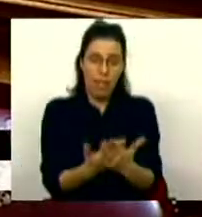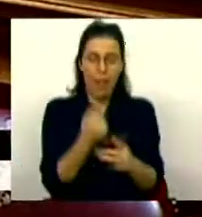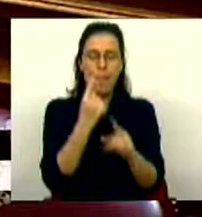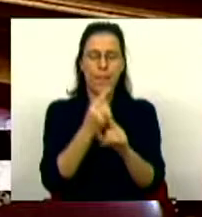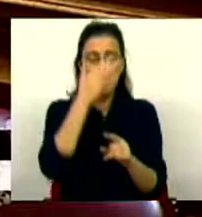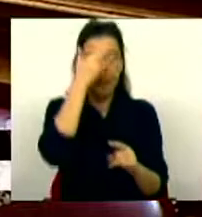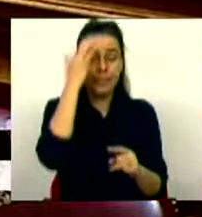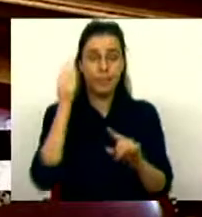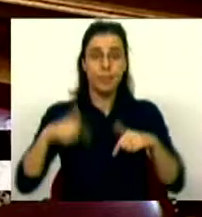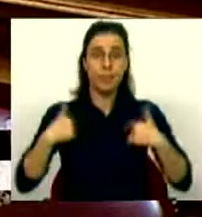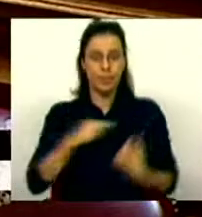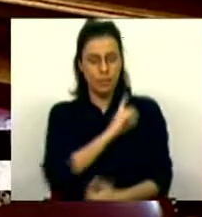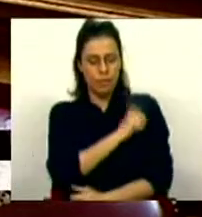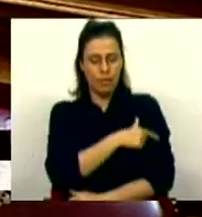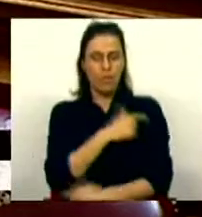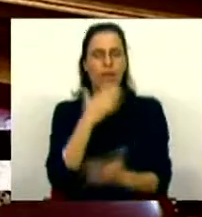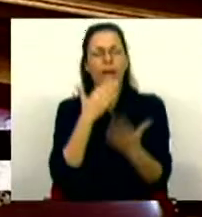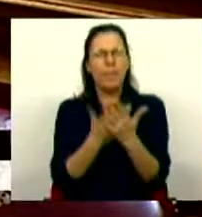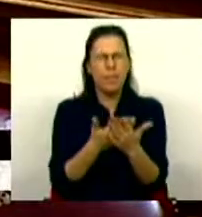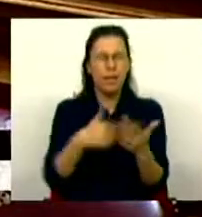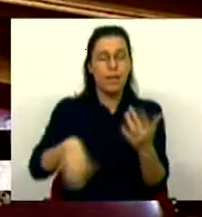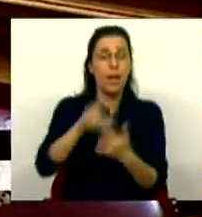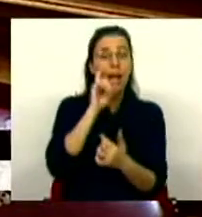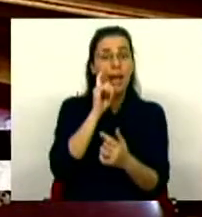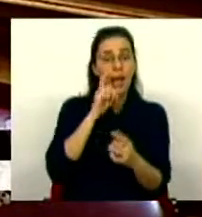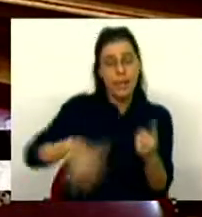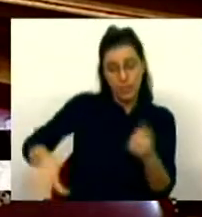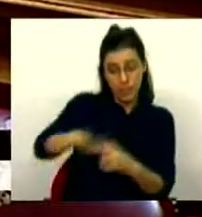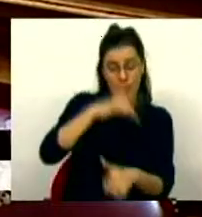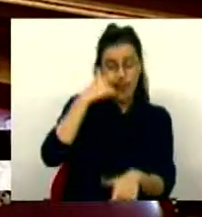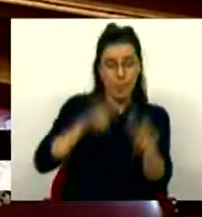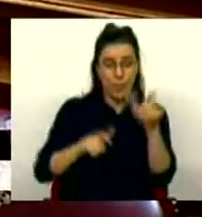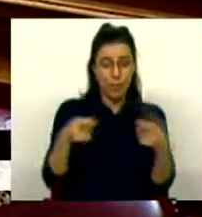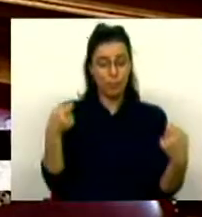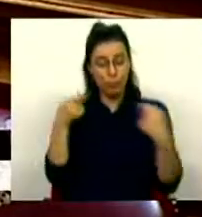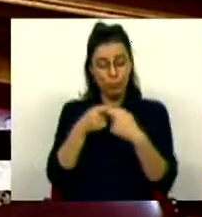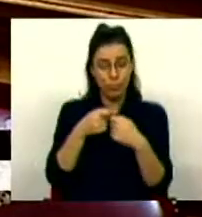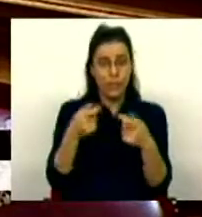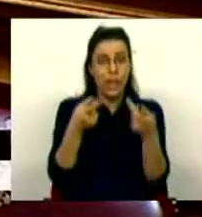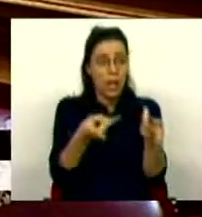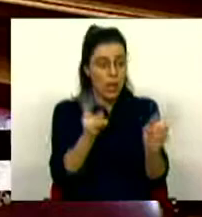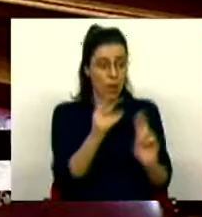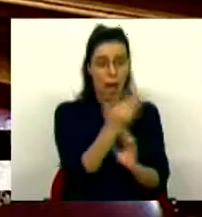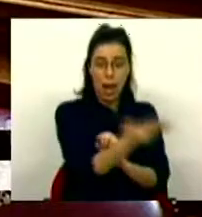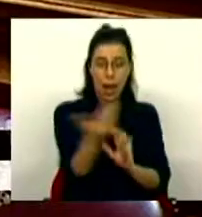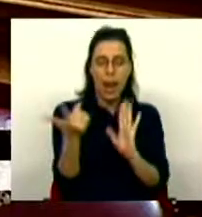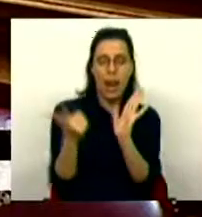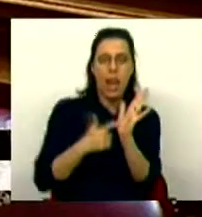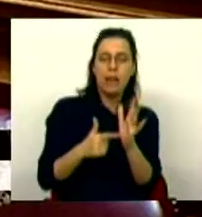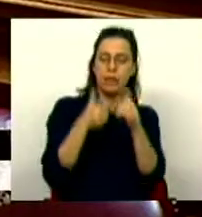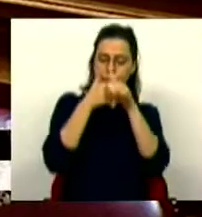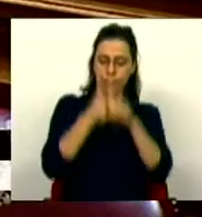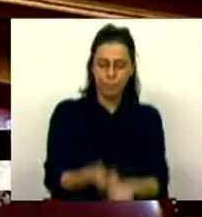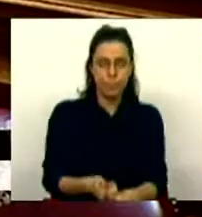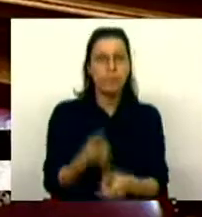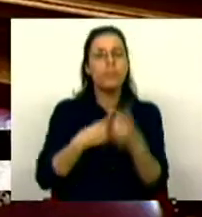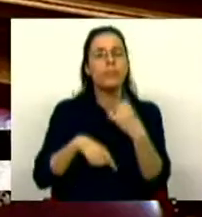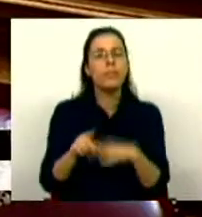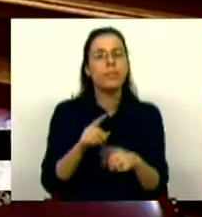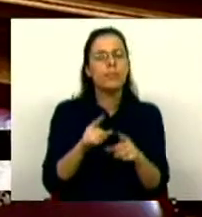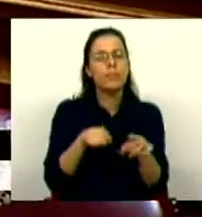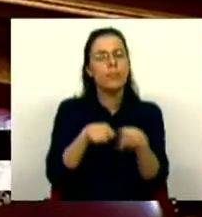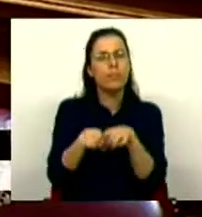a elas que compete garantir à população das suas áreas de abrangência adequar os recursos disponíveis às necessidades de cumprir e fazer cumprir